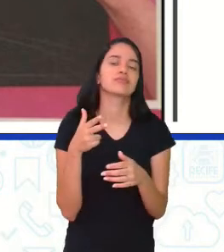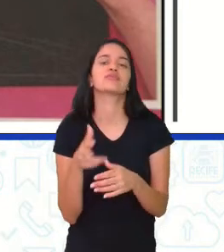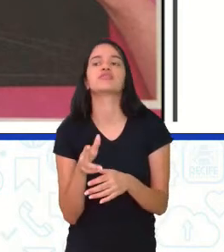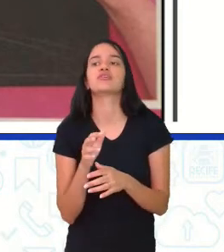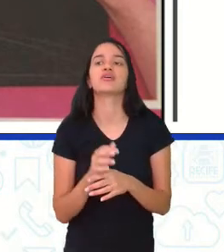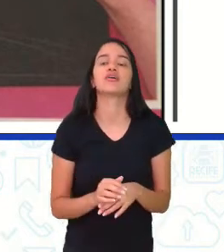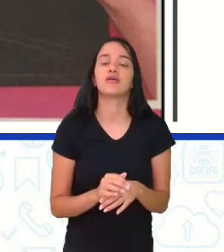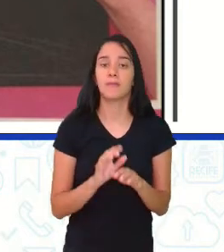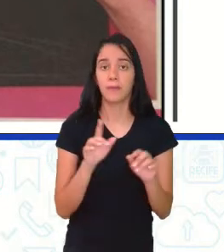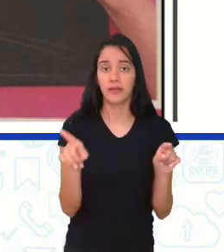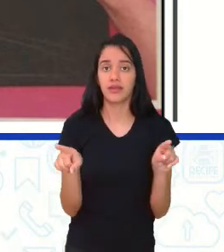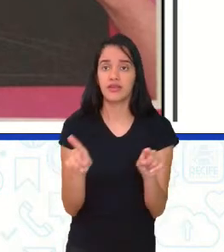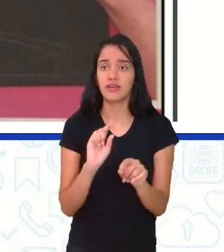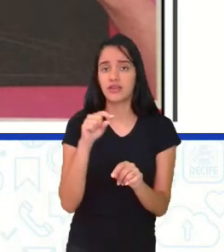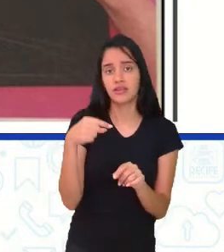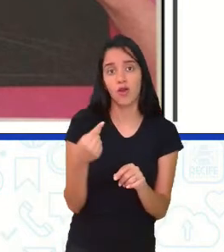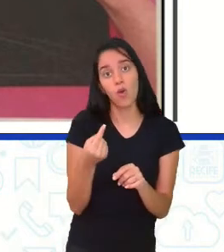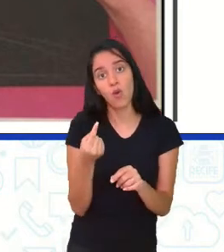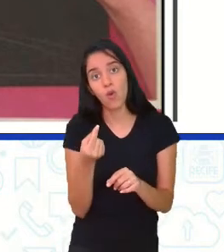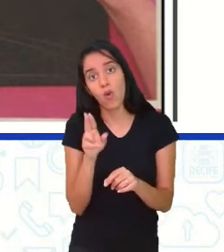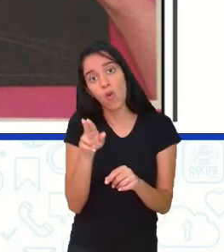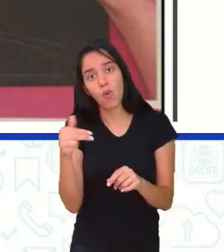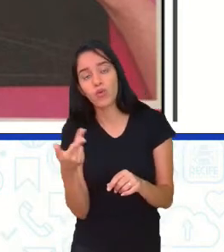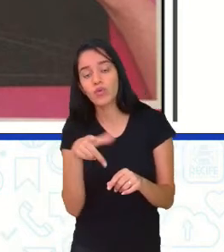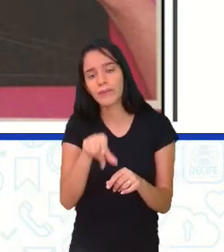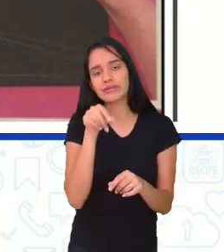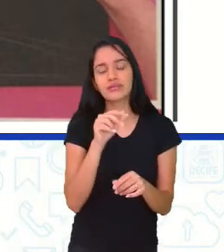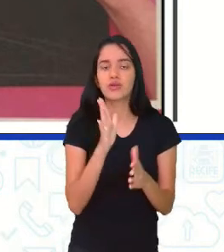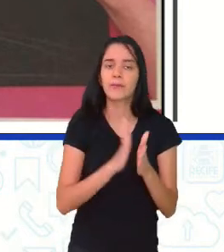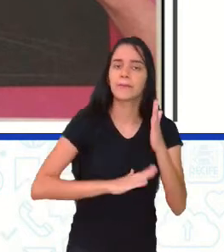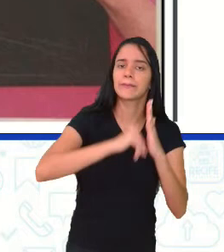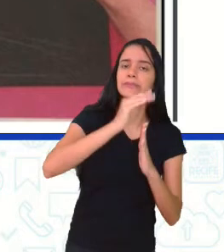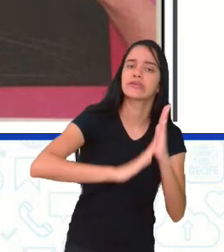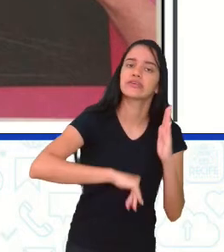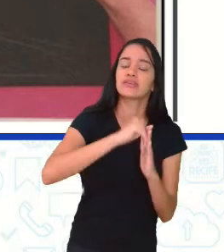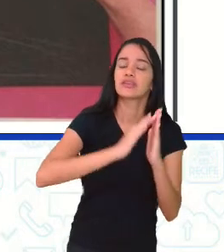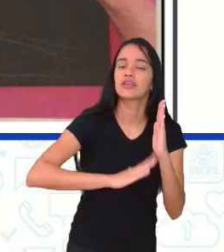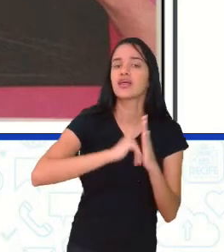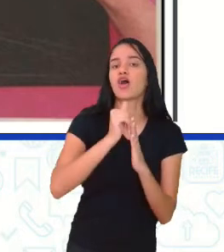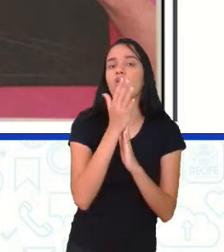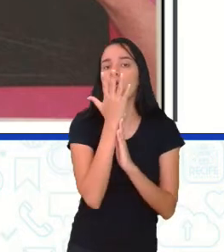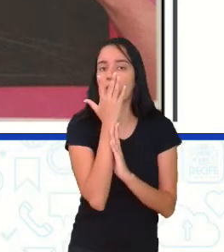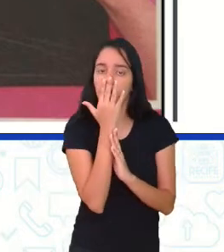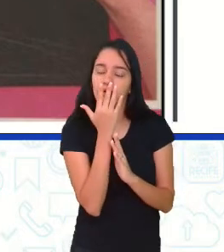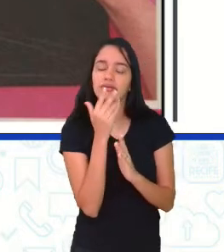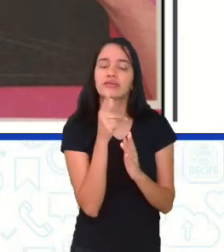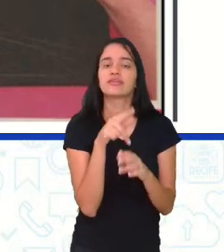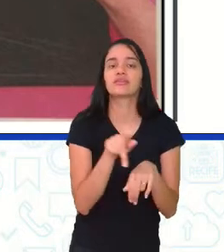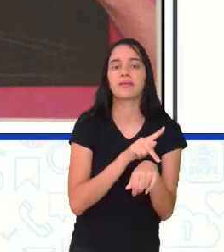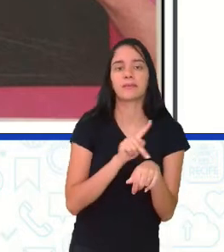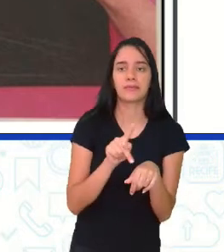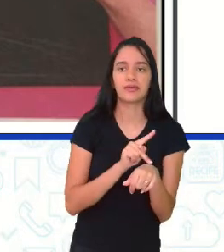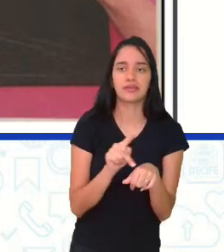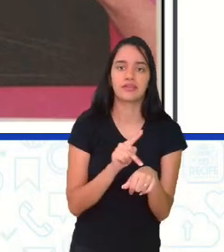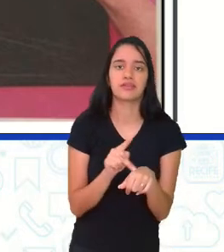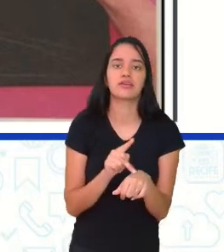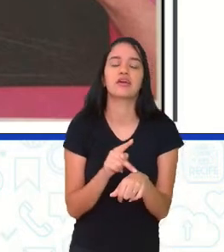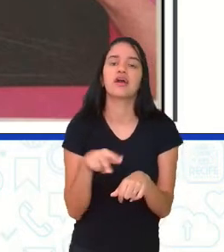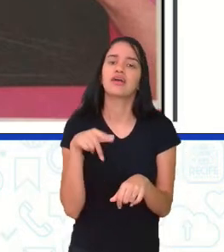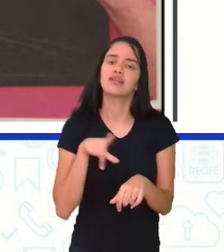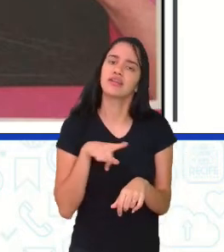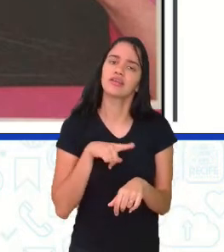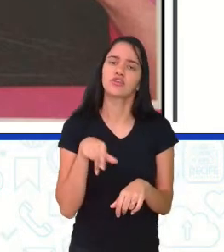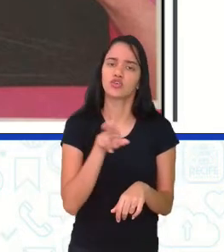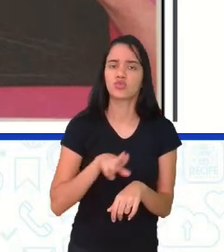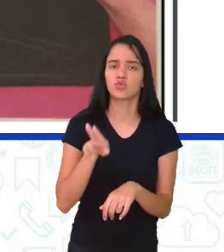preta, ou como opção poderá pintar uma folha com a tinta preta, né? E aí, nesse caso, você vai ter que usar uma